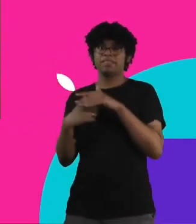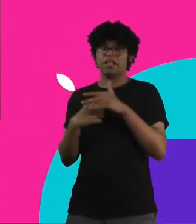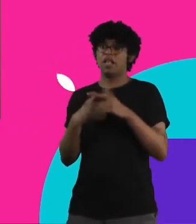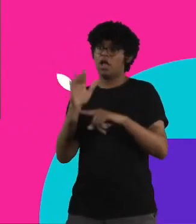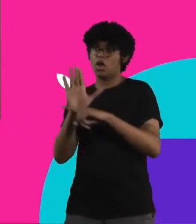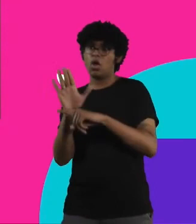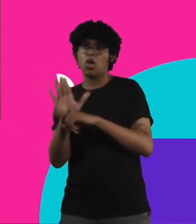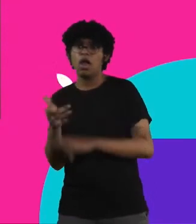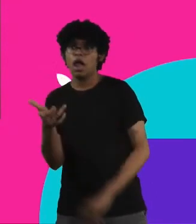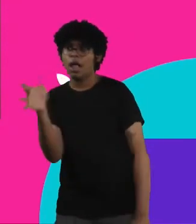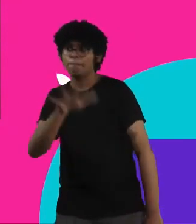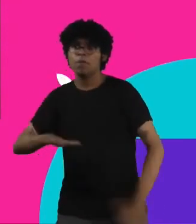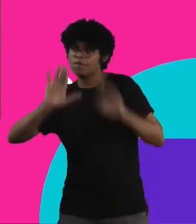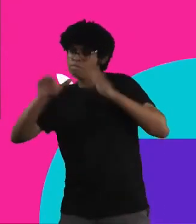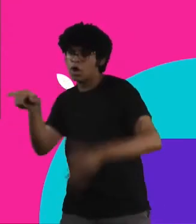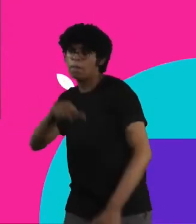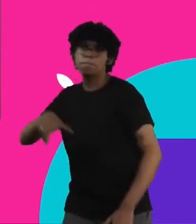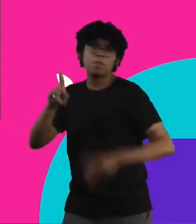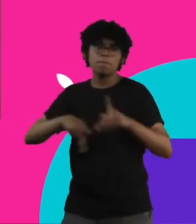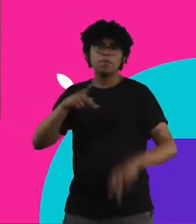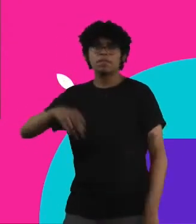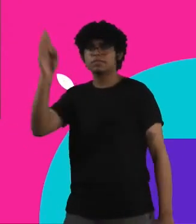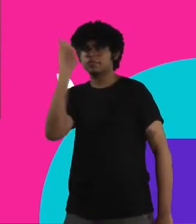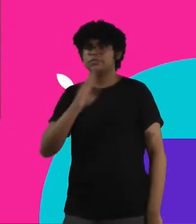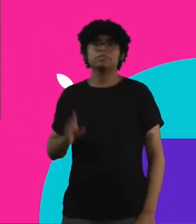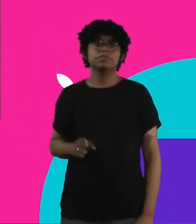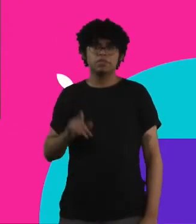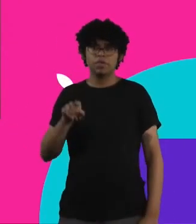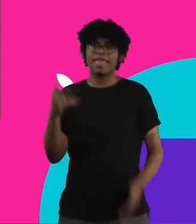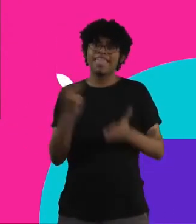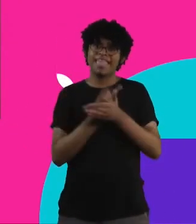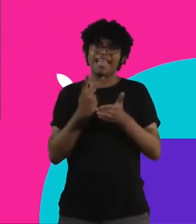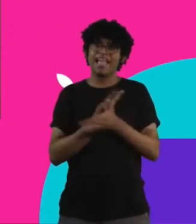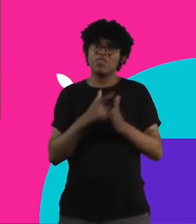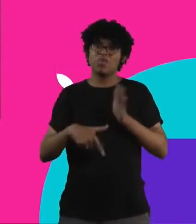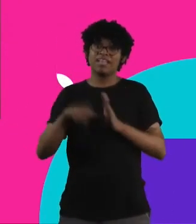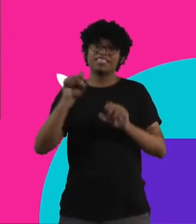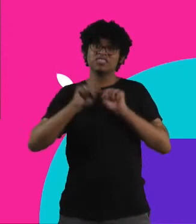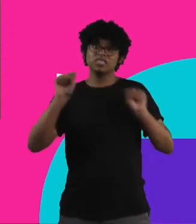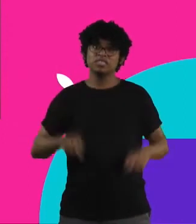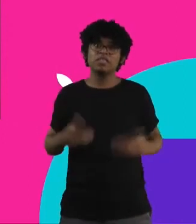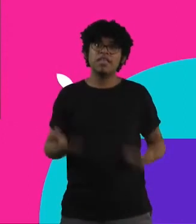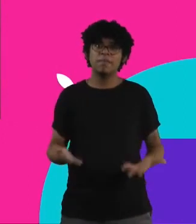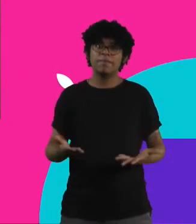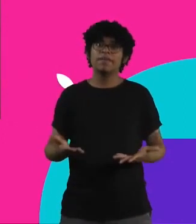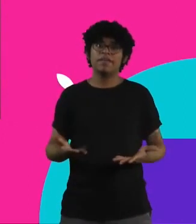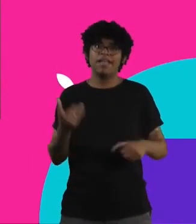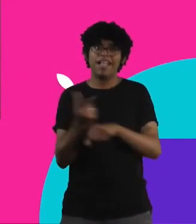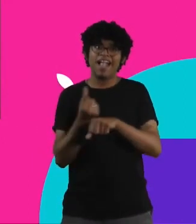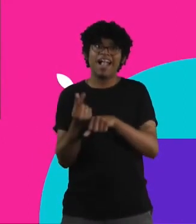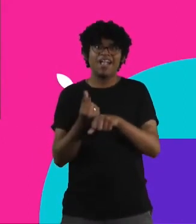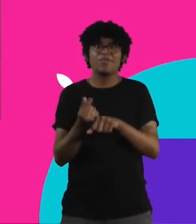vida digna. Então, o erro, ele precede o próprio sistema. Então, a gente vive numa economia brasileira de